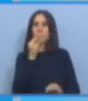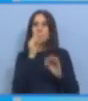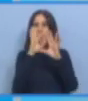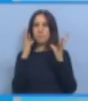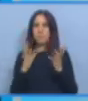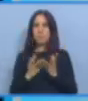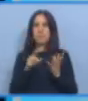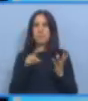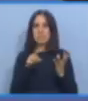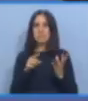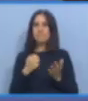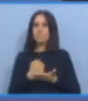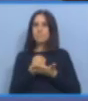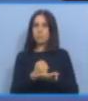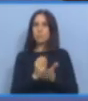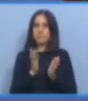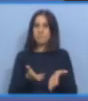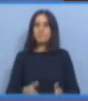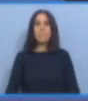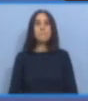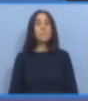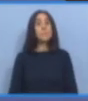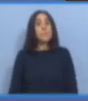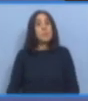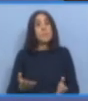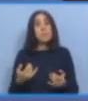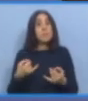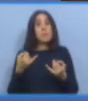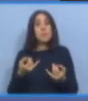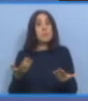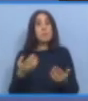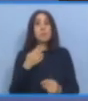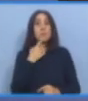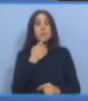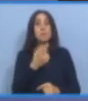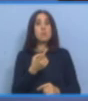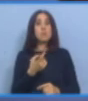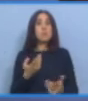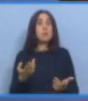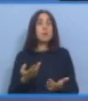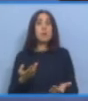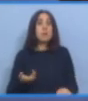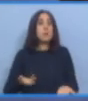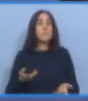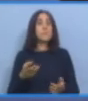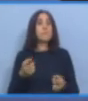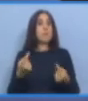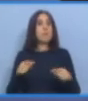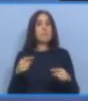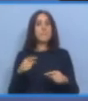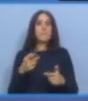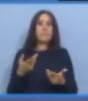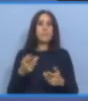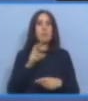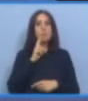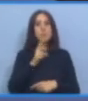planeta esse contributo. E depois, portanto, eu diria que há uma